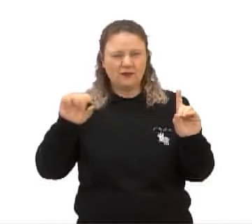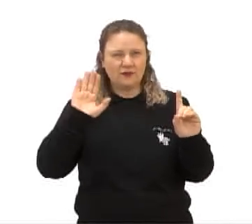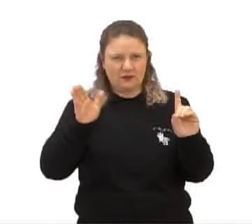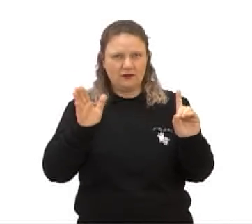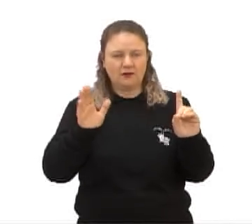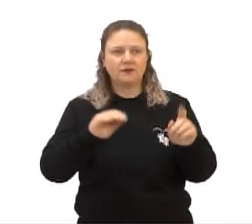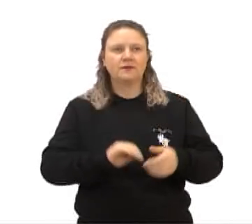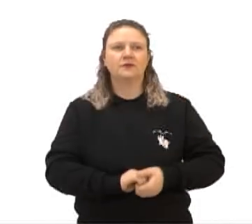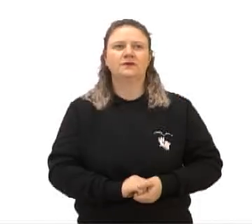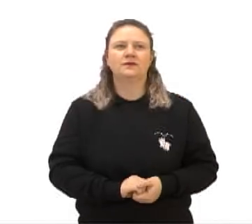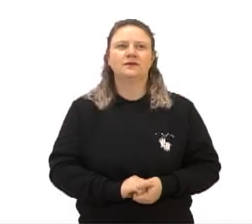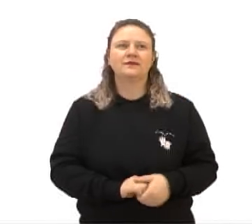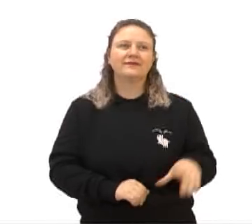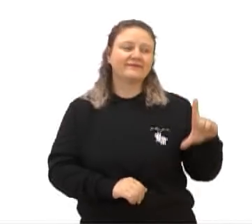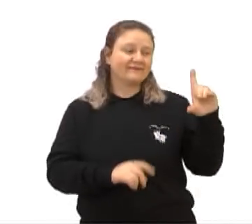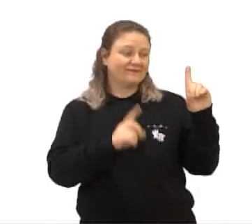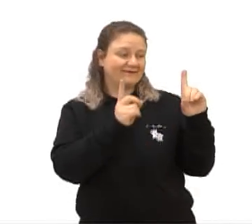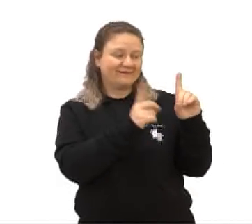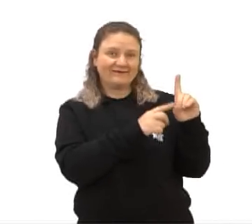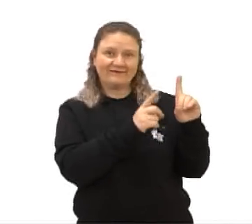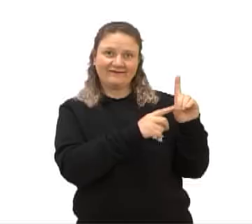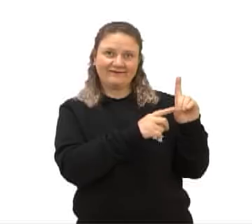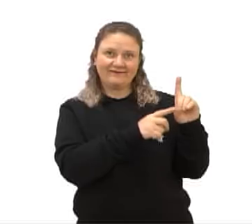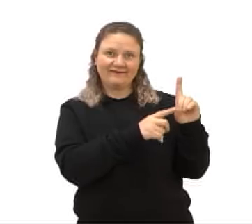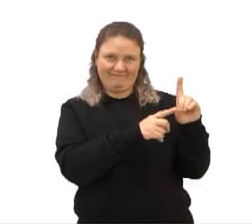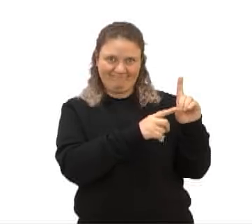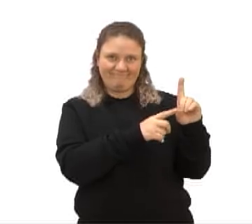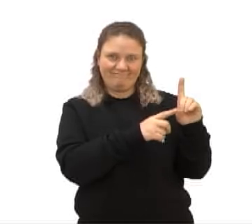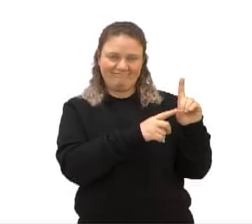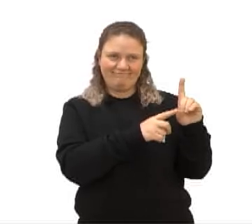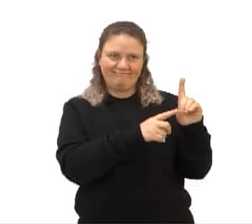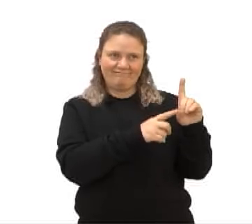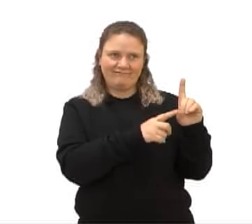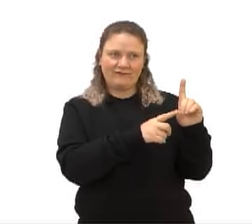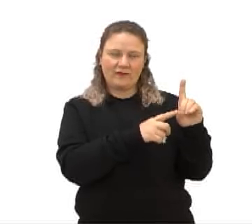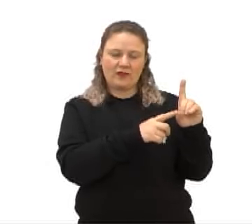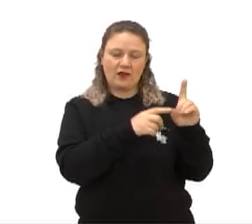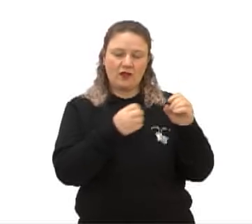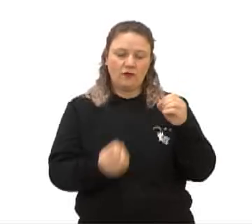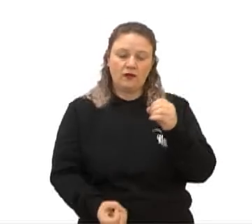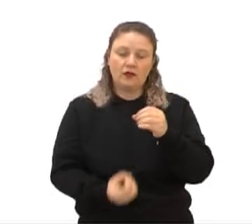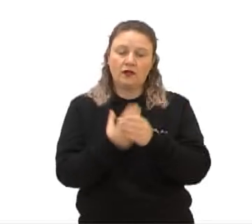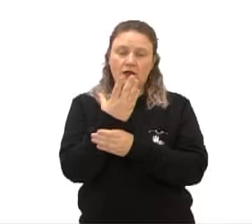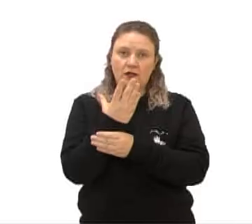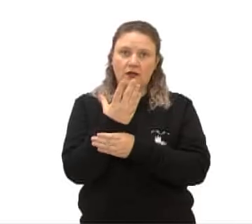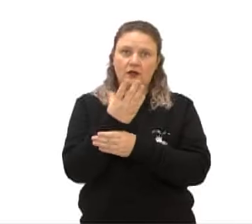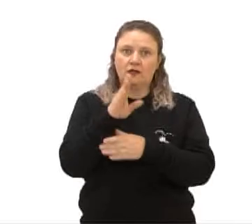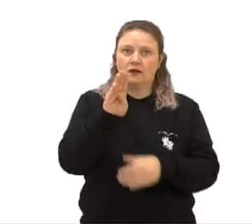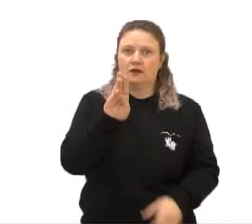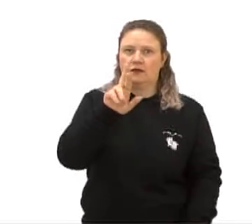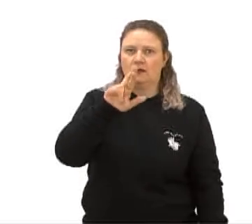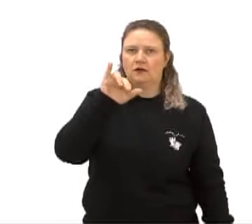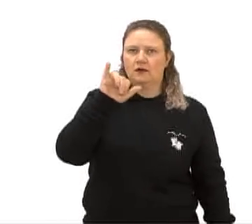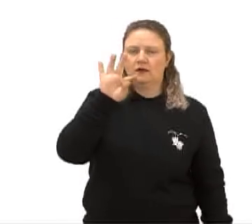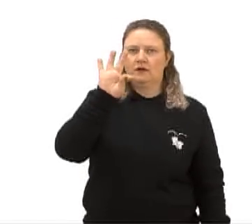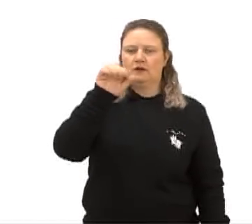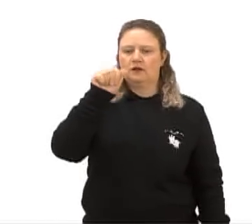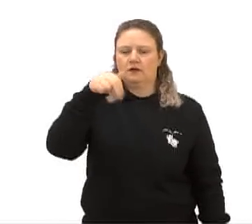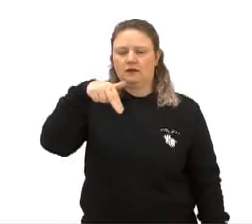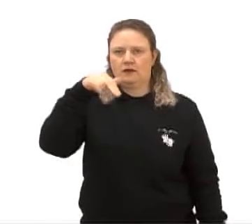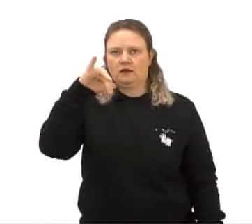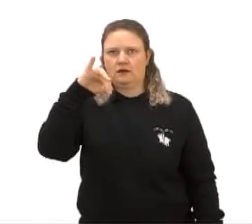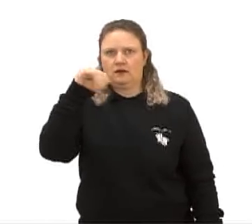se você acertou. A British Band. Ela é uma banda britânica. Number